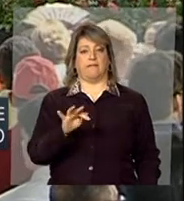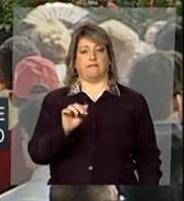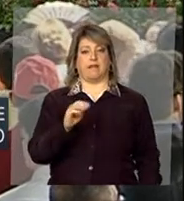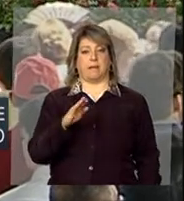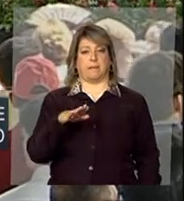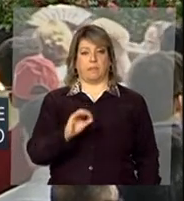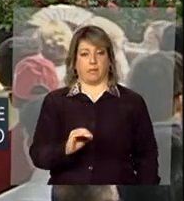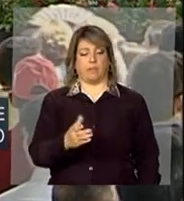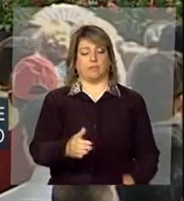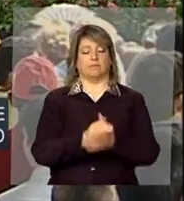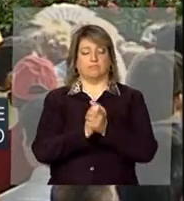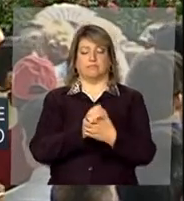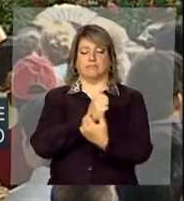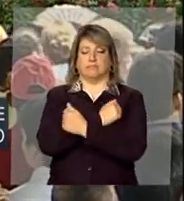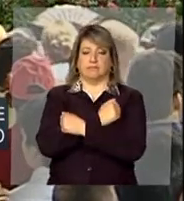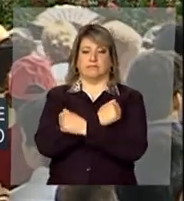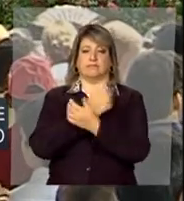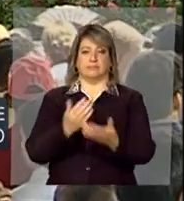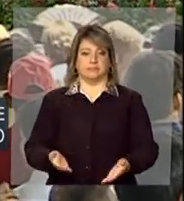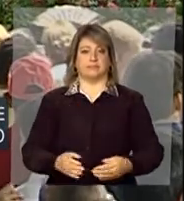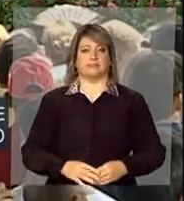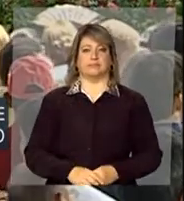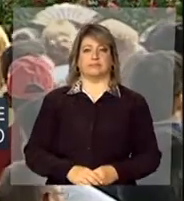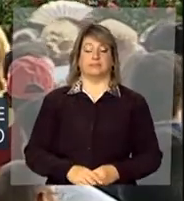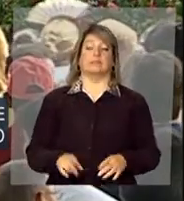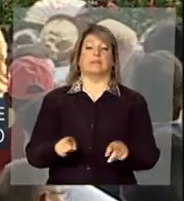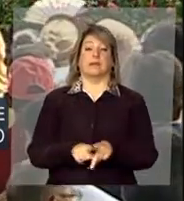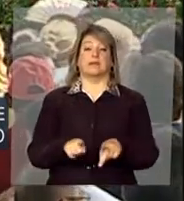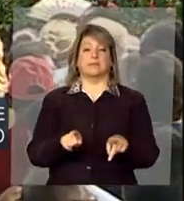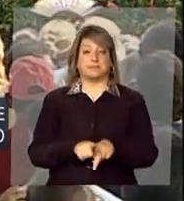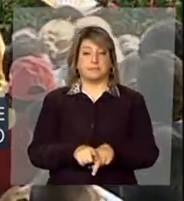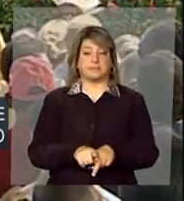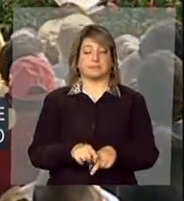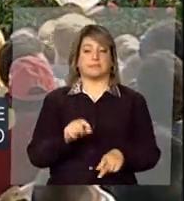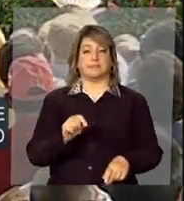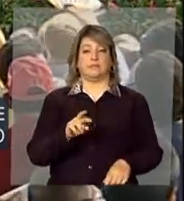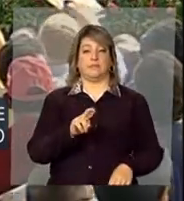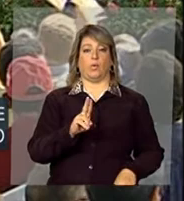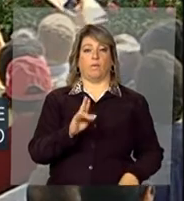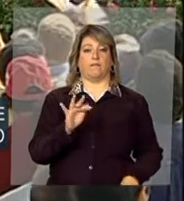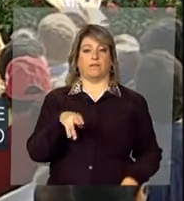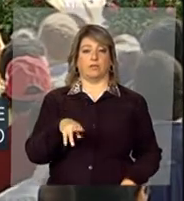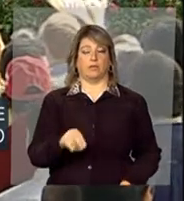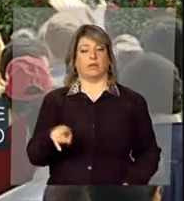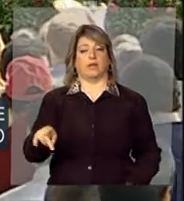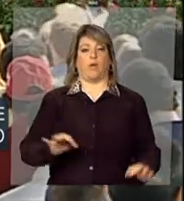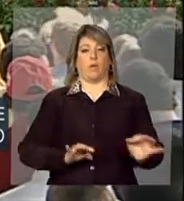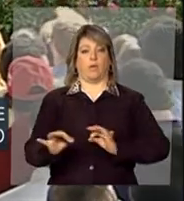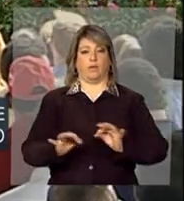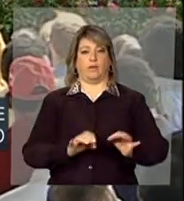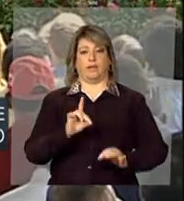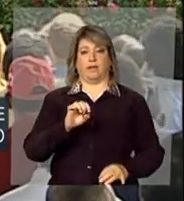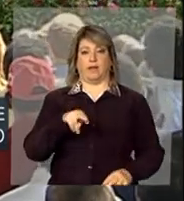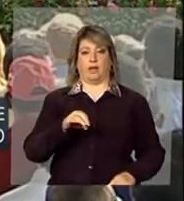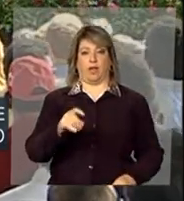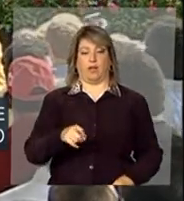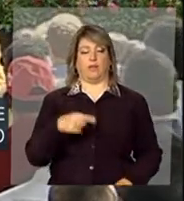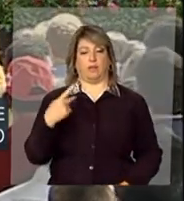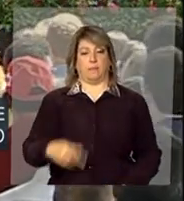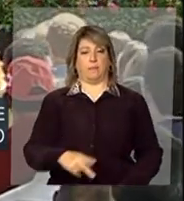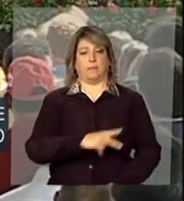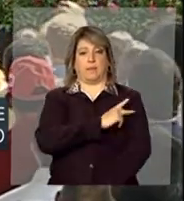grande abraço a você, Fábio Novo. Também ao Zé Carvalho Rufino, que é o coordenador do DENOX no